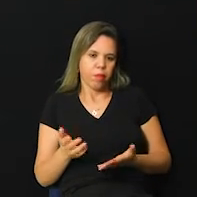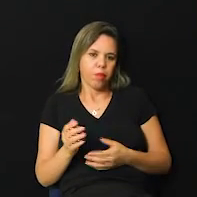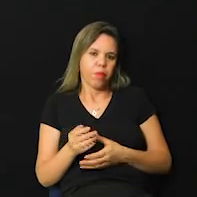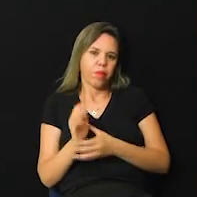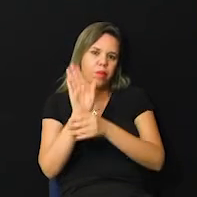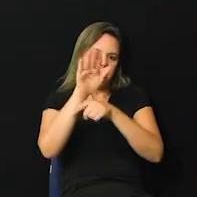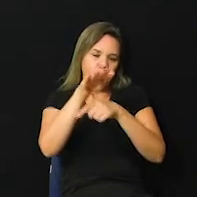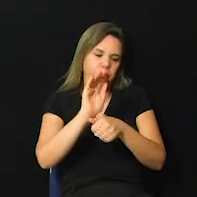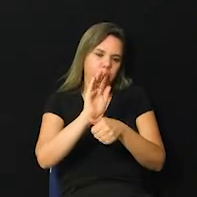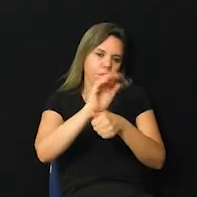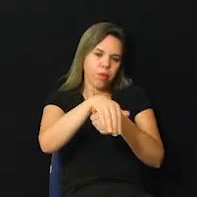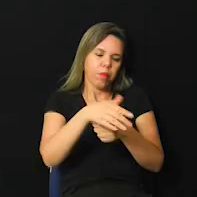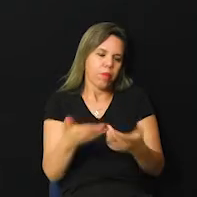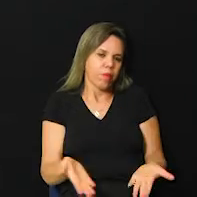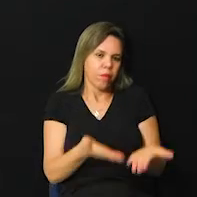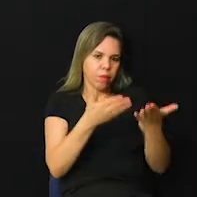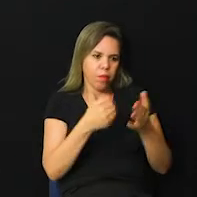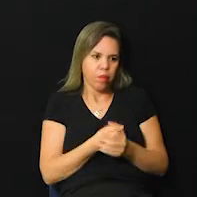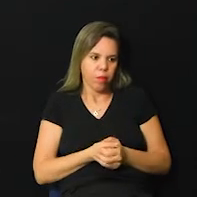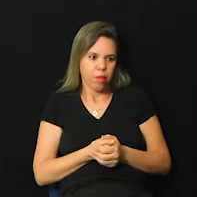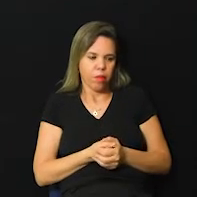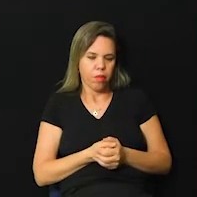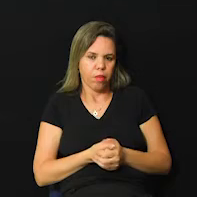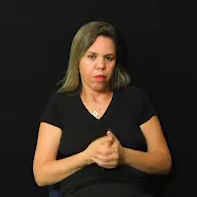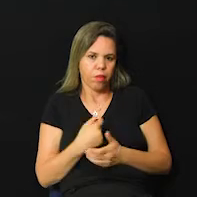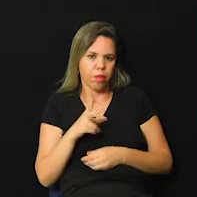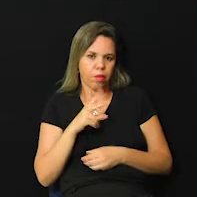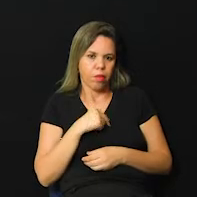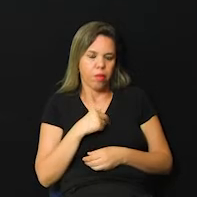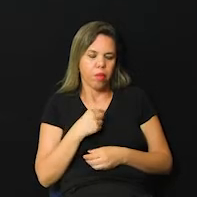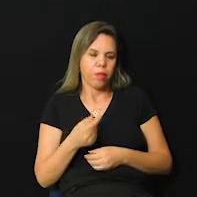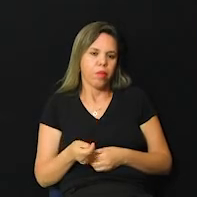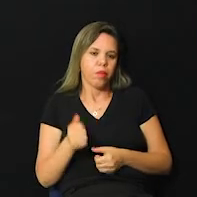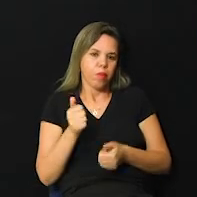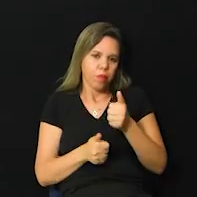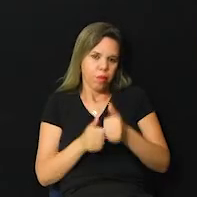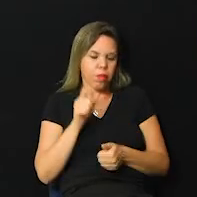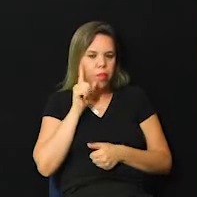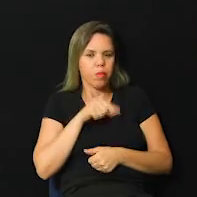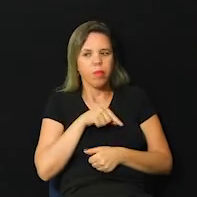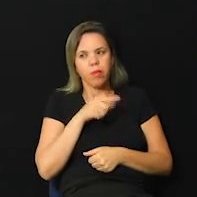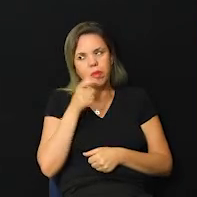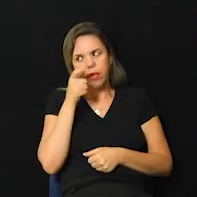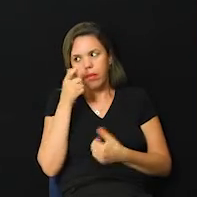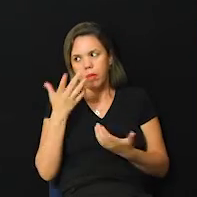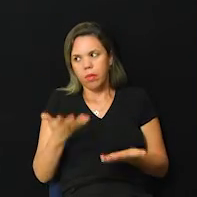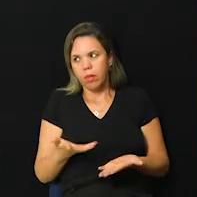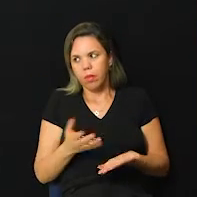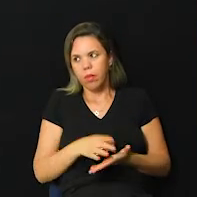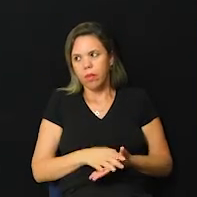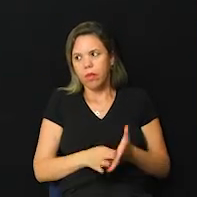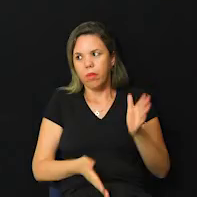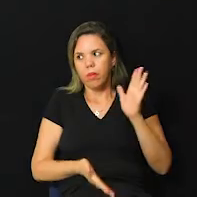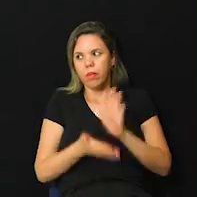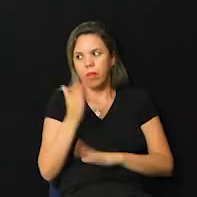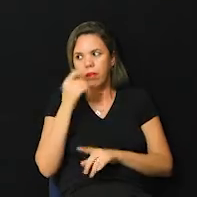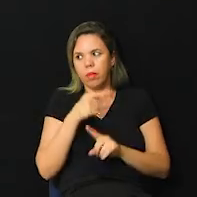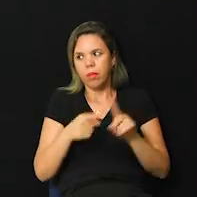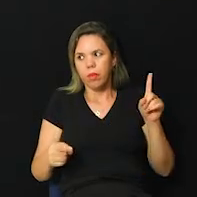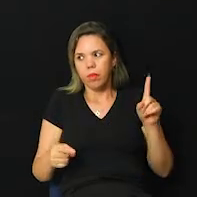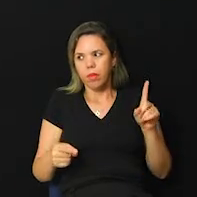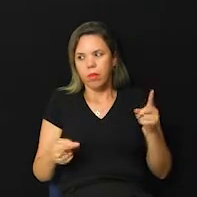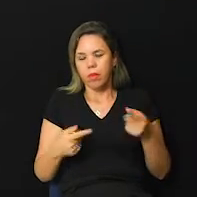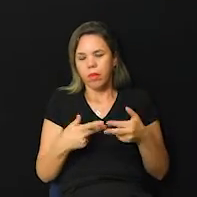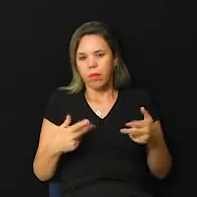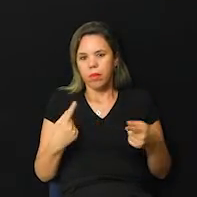americanos basquete futebol americano né nossa eu fiz um jogo de futebol americano e eu fui uma hora